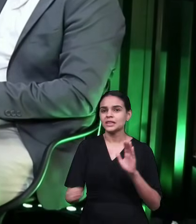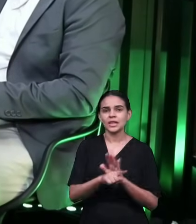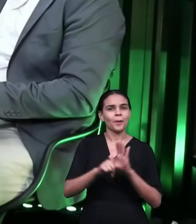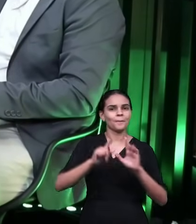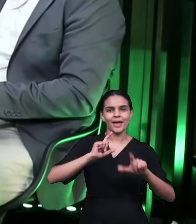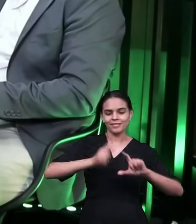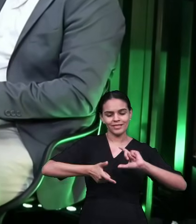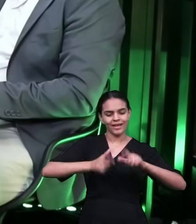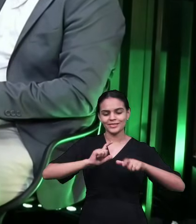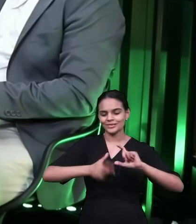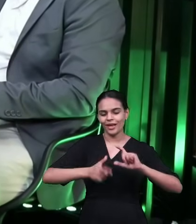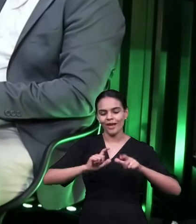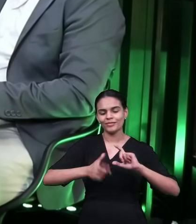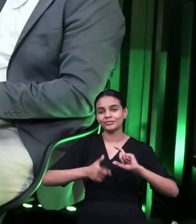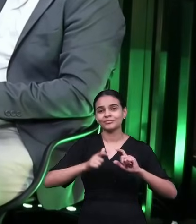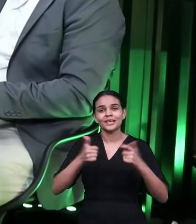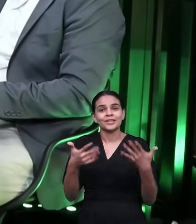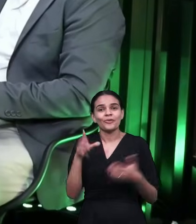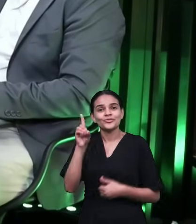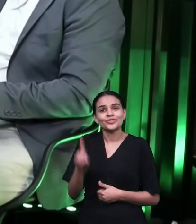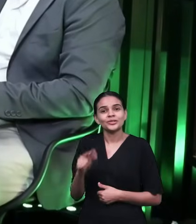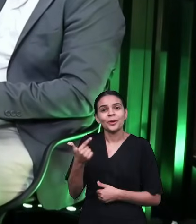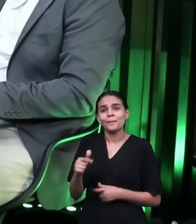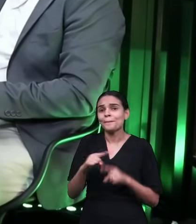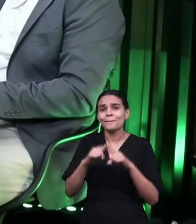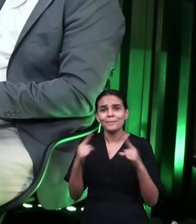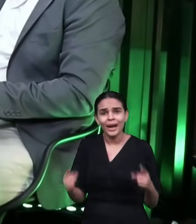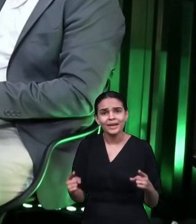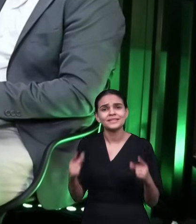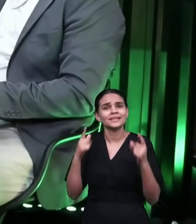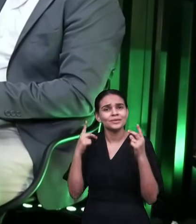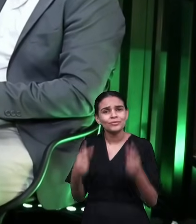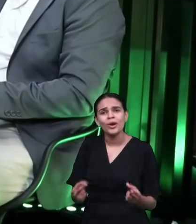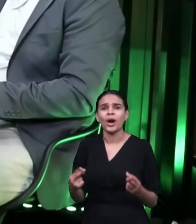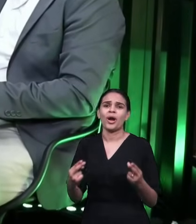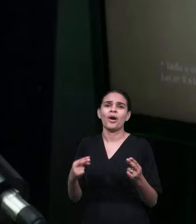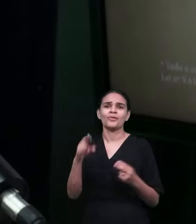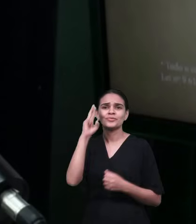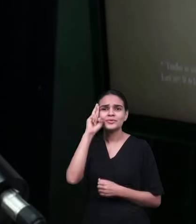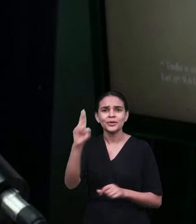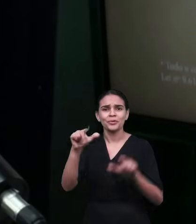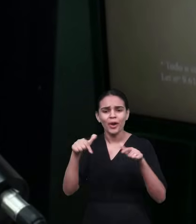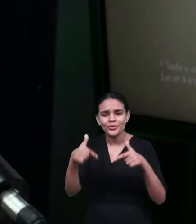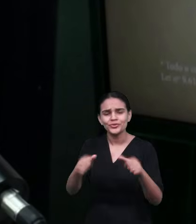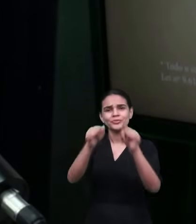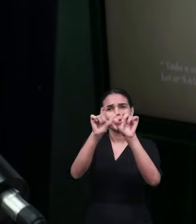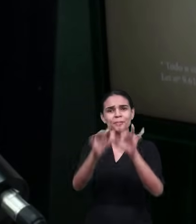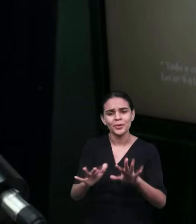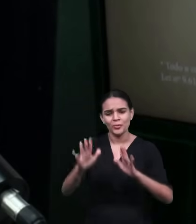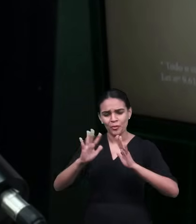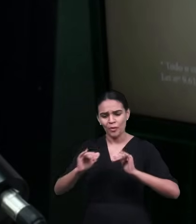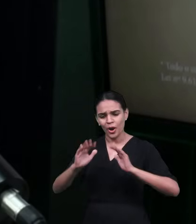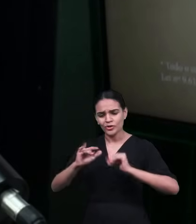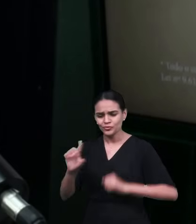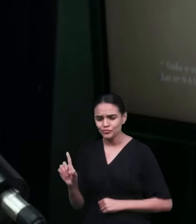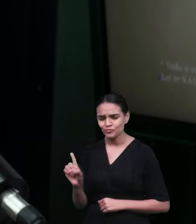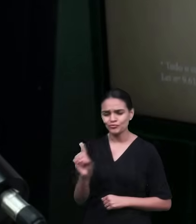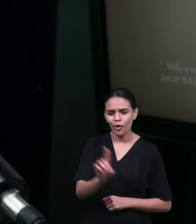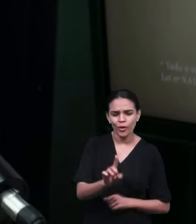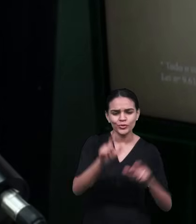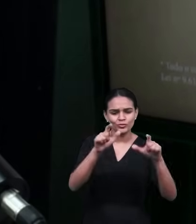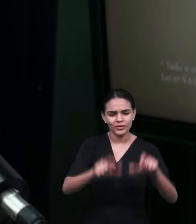imputava a ela ali aquele direito, mas ela foi alcançada pela graça. O anjo foi até lá no deserto e alcançou ela e falou: olha, deixa eu te